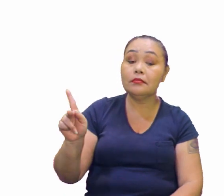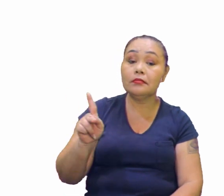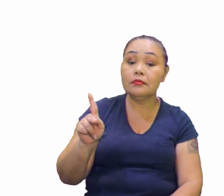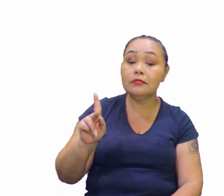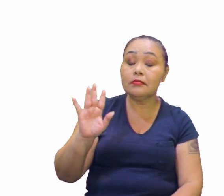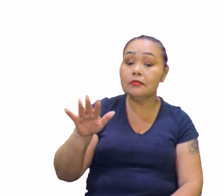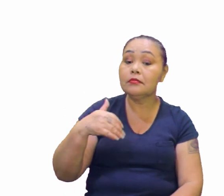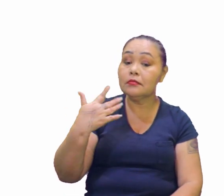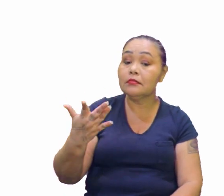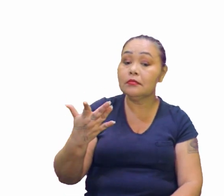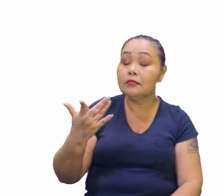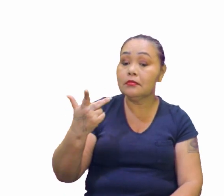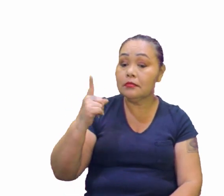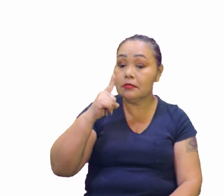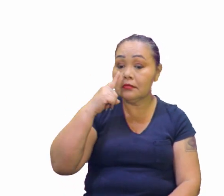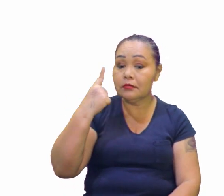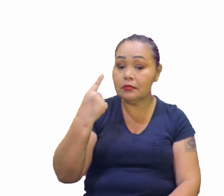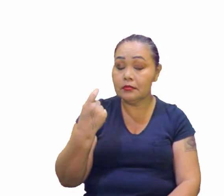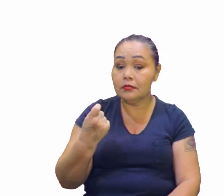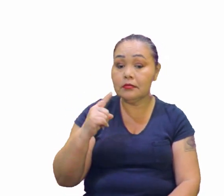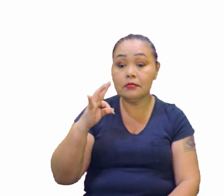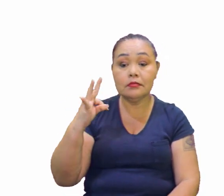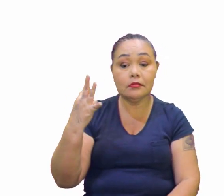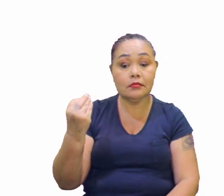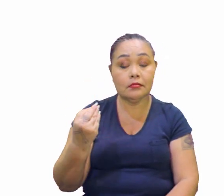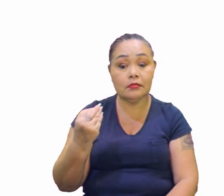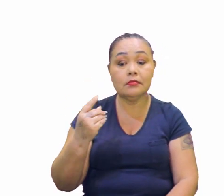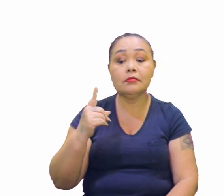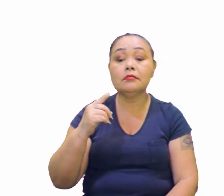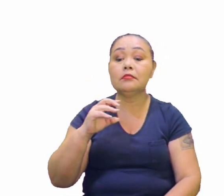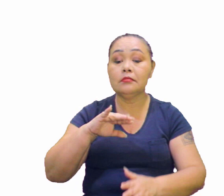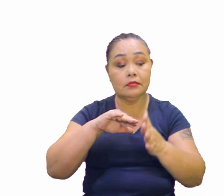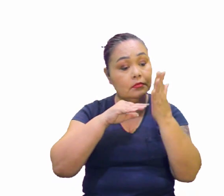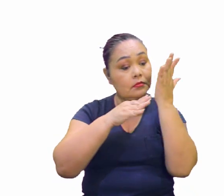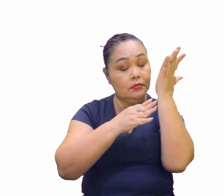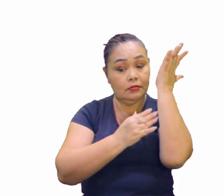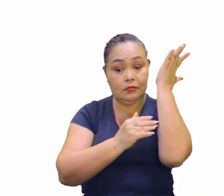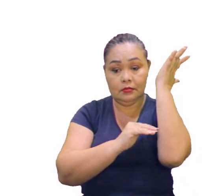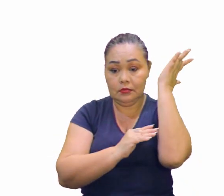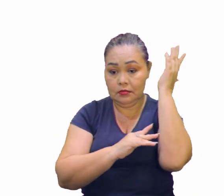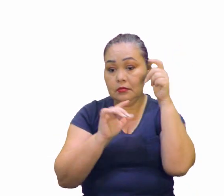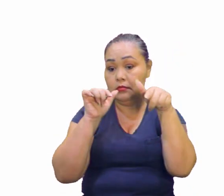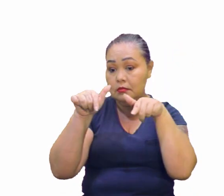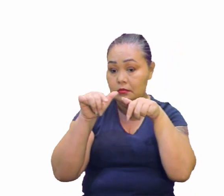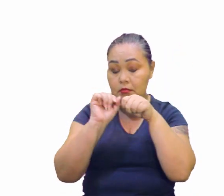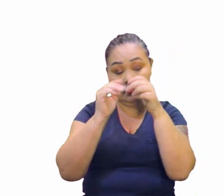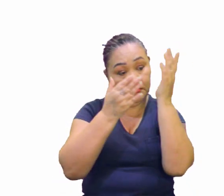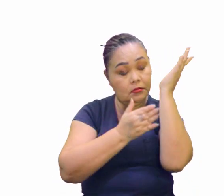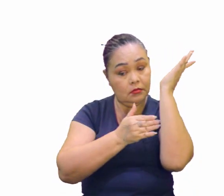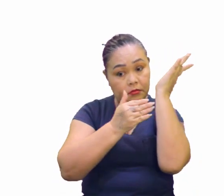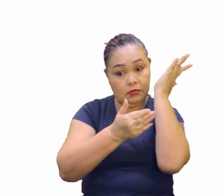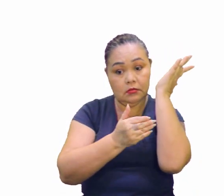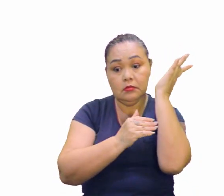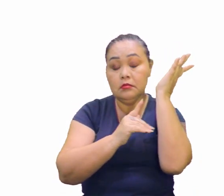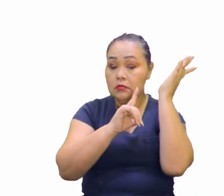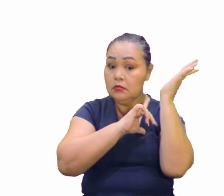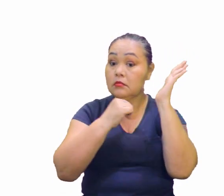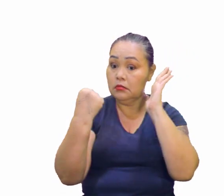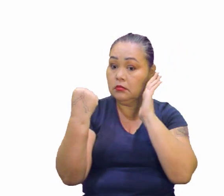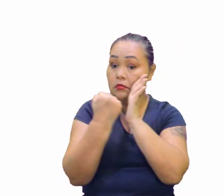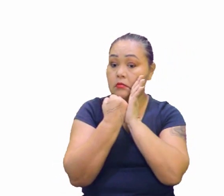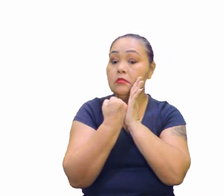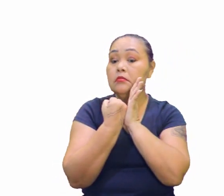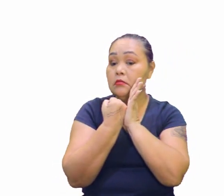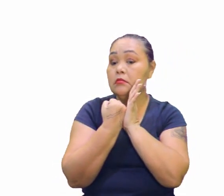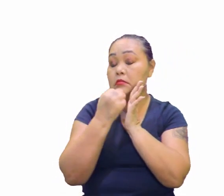Professor, então, seria muito interessante se todas as madeireiras, as empresas que trabalham com madeira, que beneficiam a madeira, tivessem esse